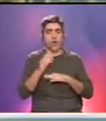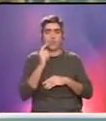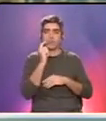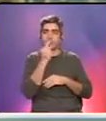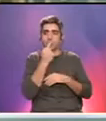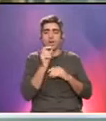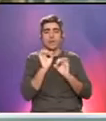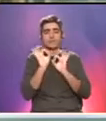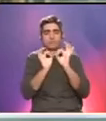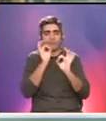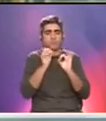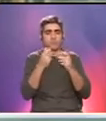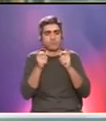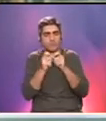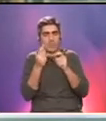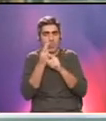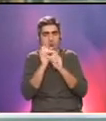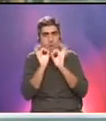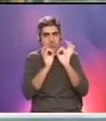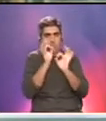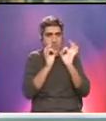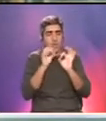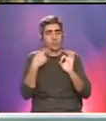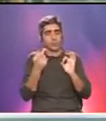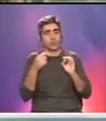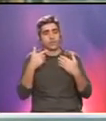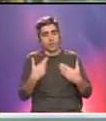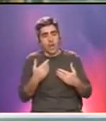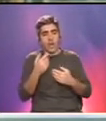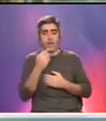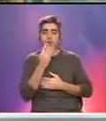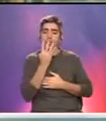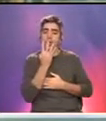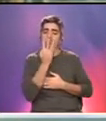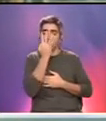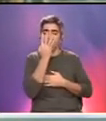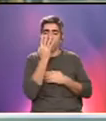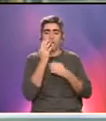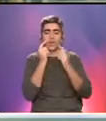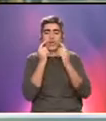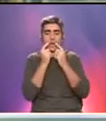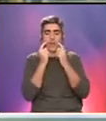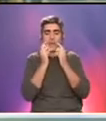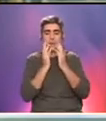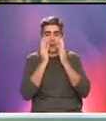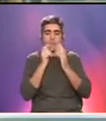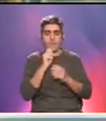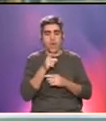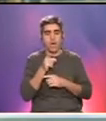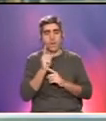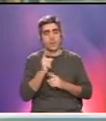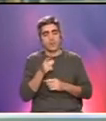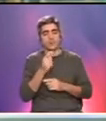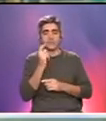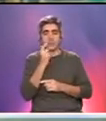as infecções e depois colocar 4 implantes a nível do maxilar superior para o Filipe poder, no fundo, ter